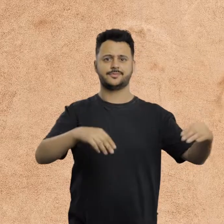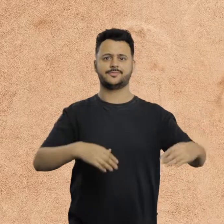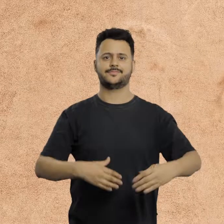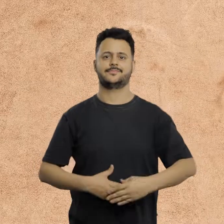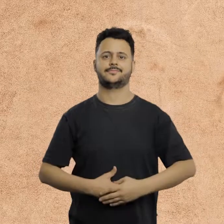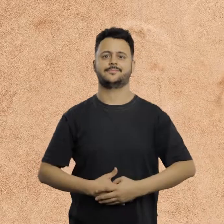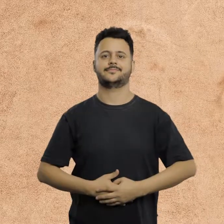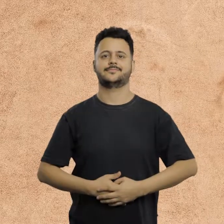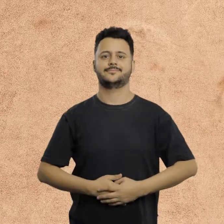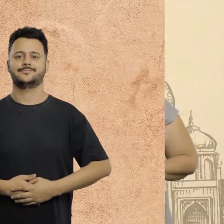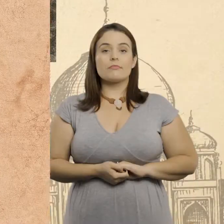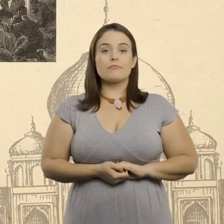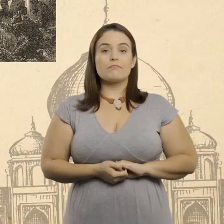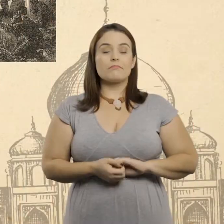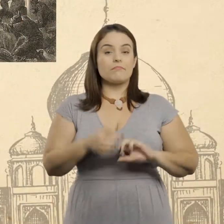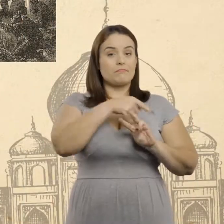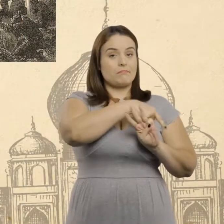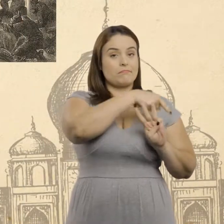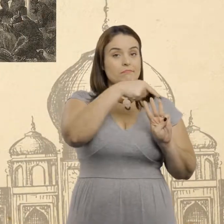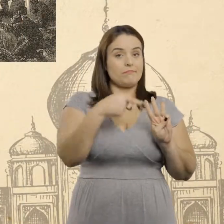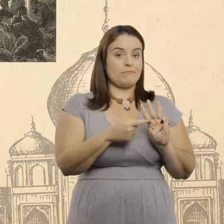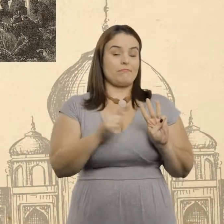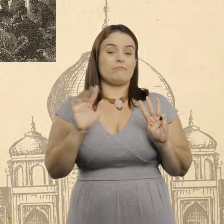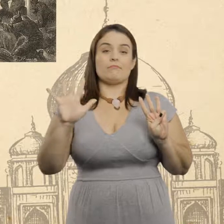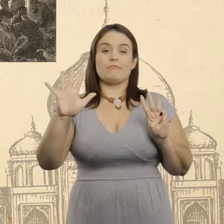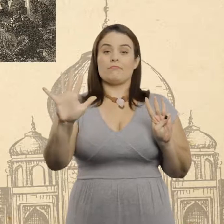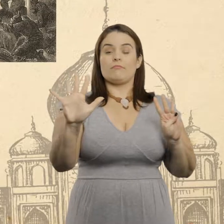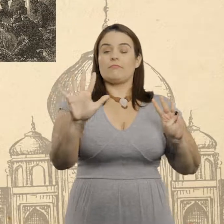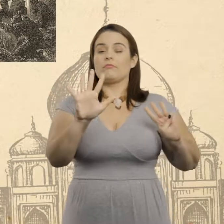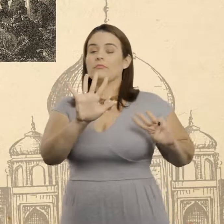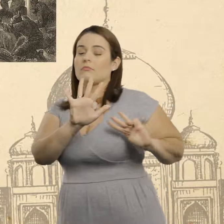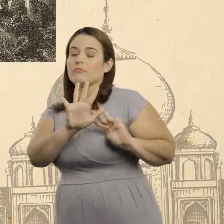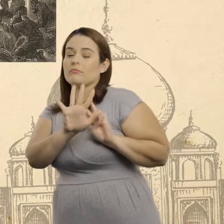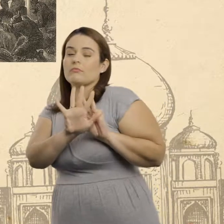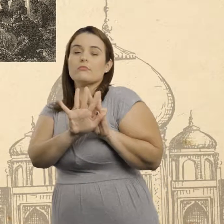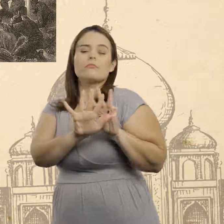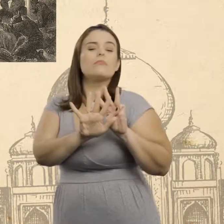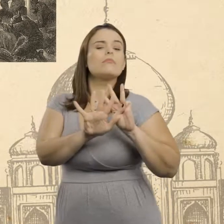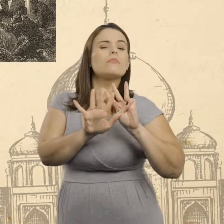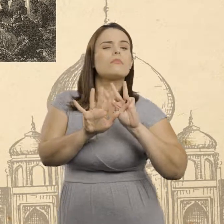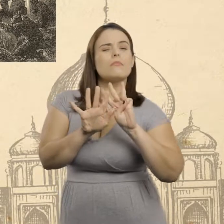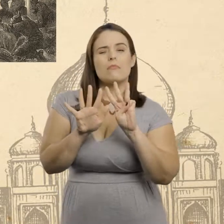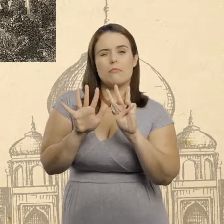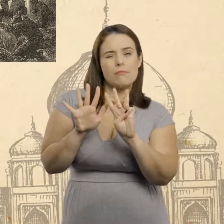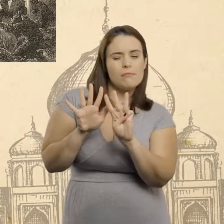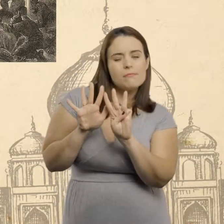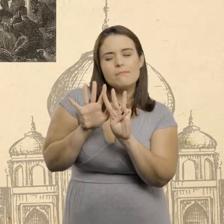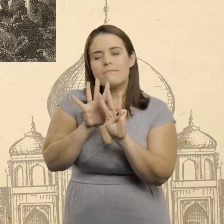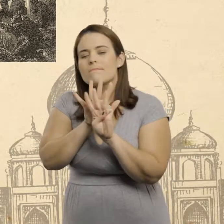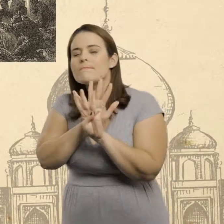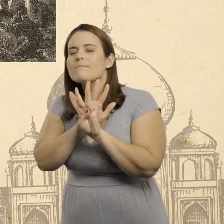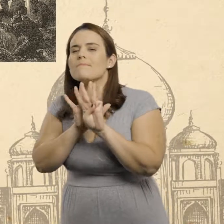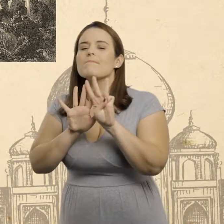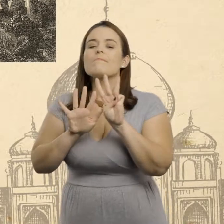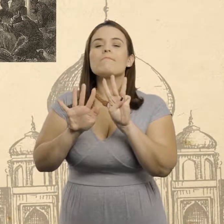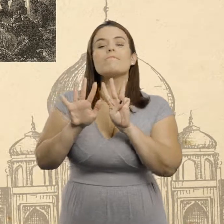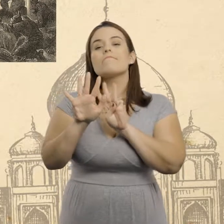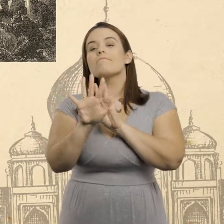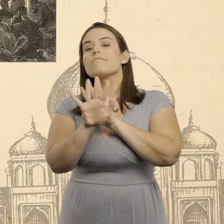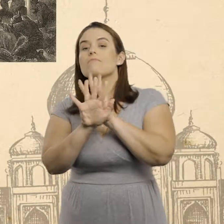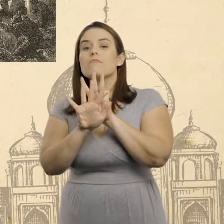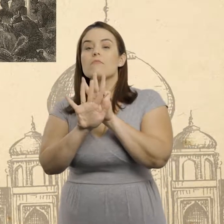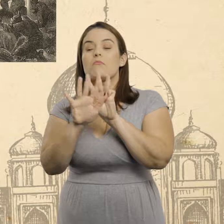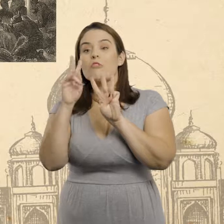virar cinzas. Phileas Fogg, Passepartout, o guia e Sir Francis Cromarty se